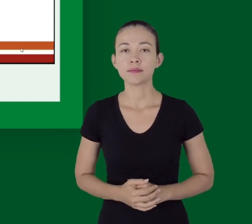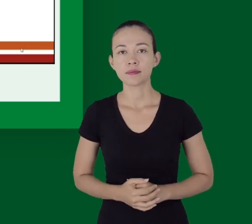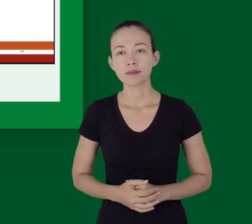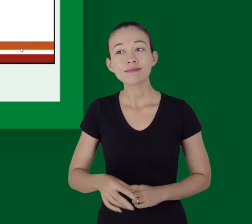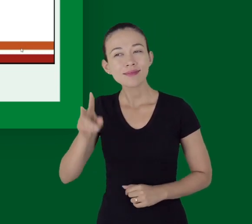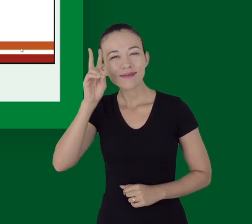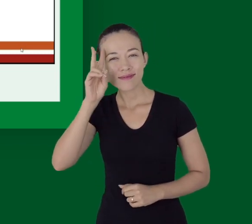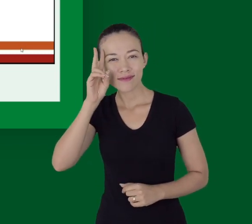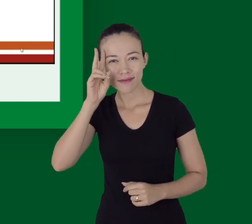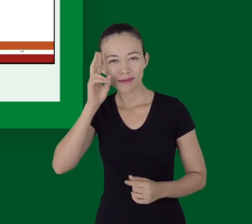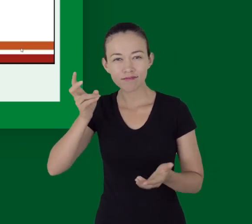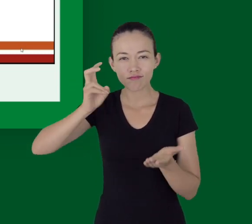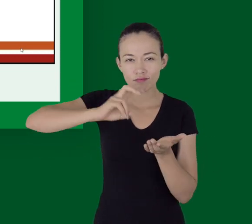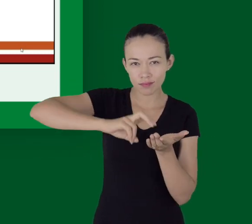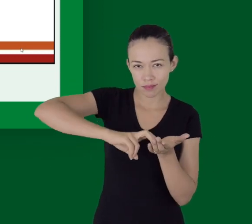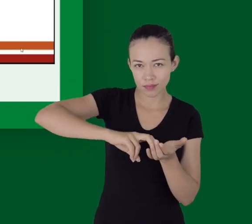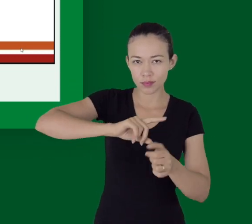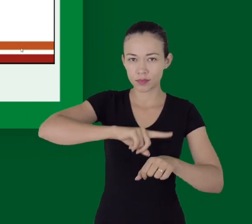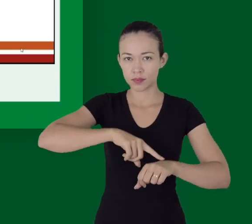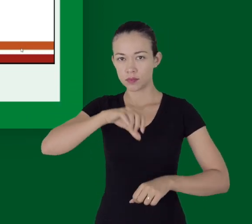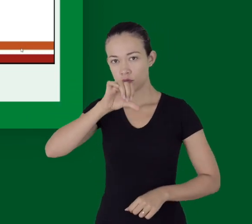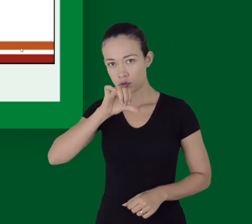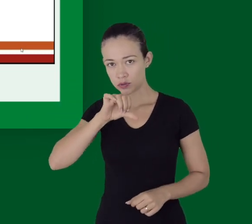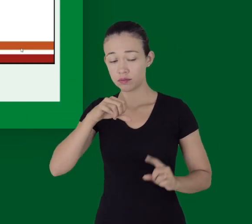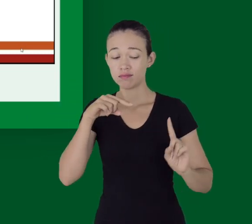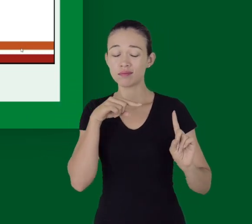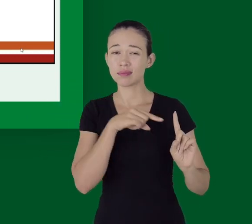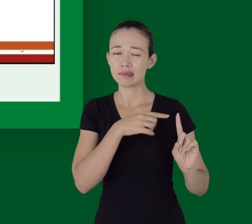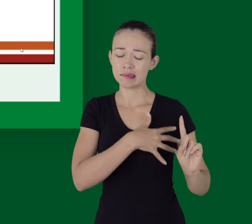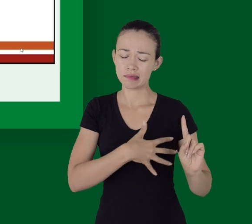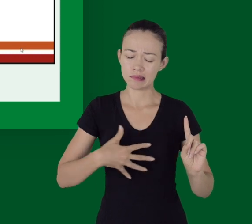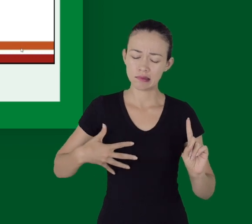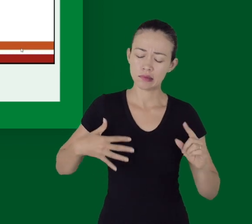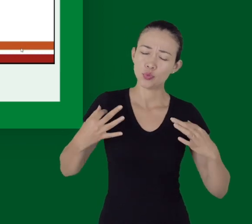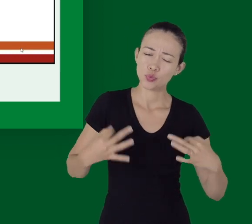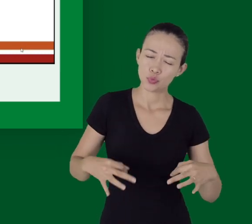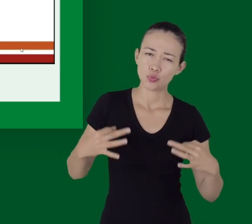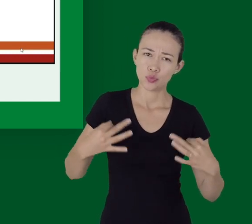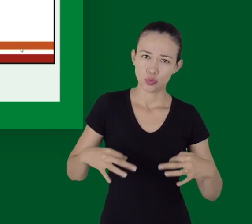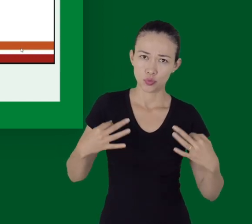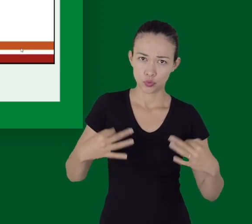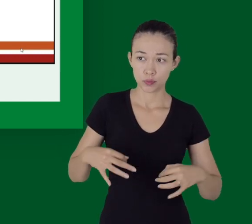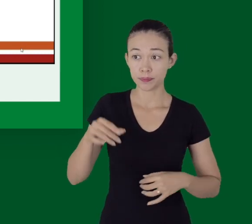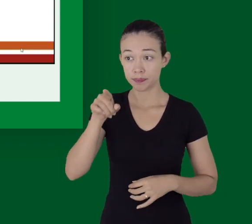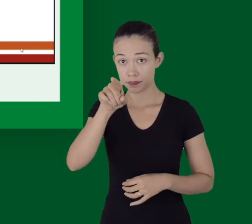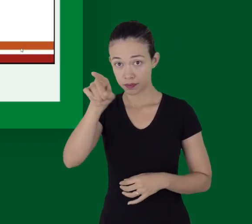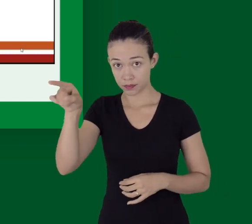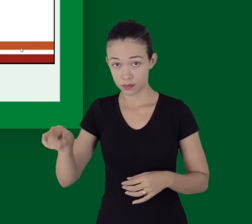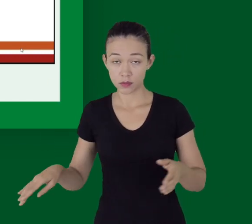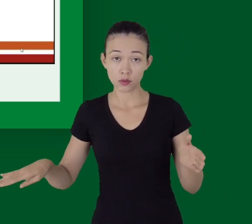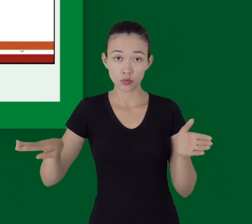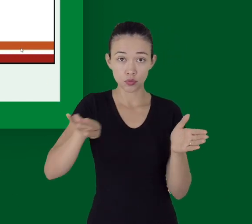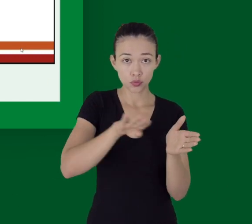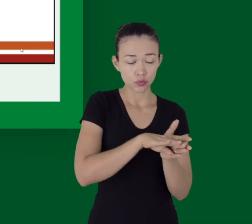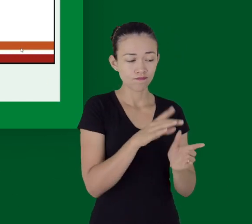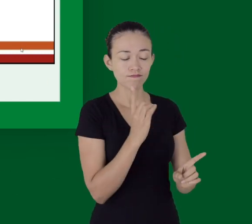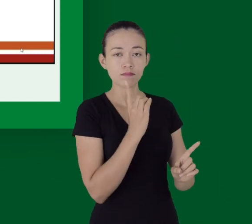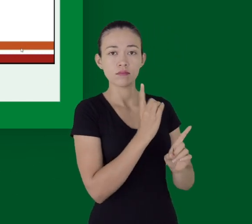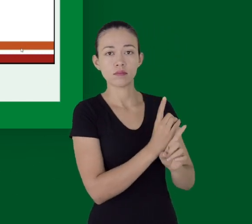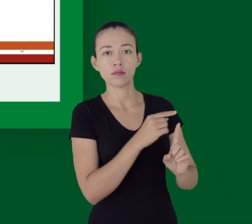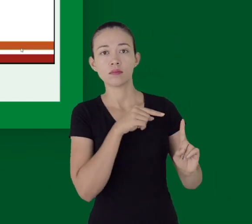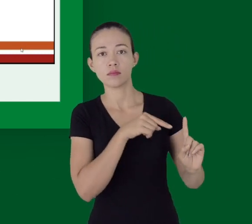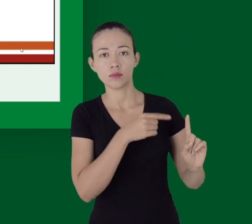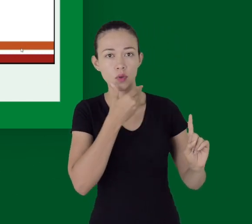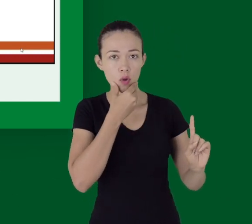às 9 horas de uma segunda-feira, com dor no peito. À chegada da equipe do SAMU, ele é encontrado sentado no sofá, com a mão